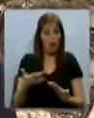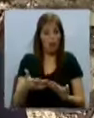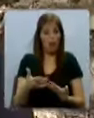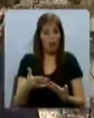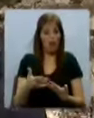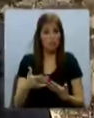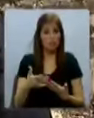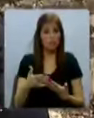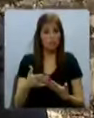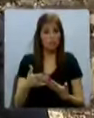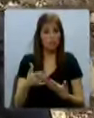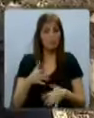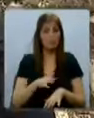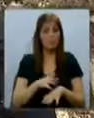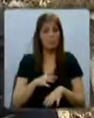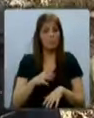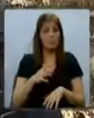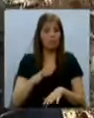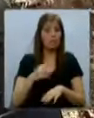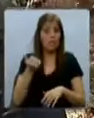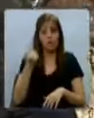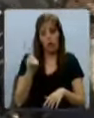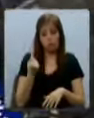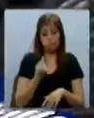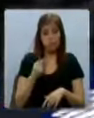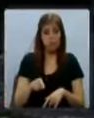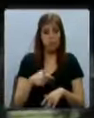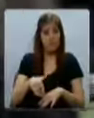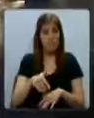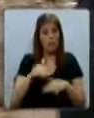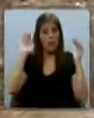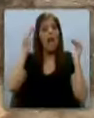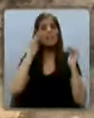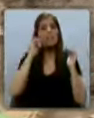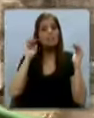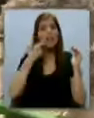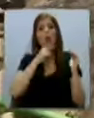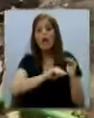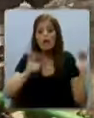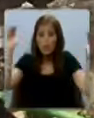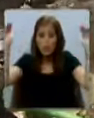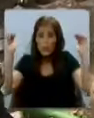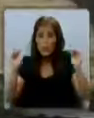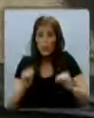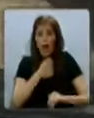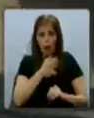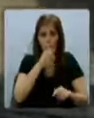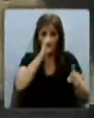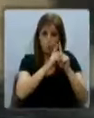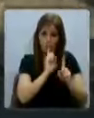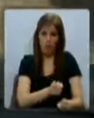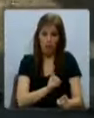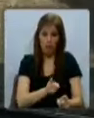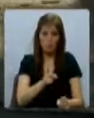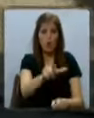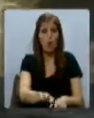pela ordem das operações, vão ser utilizadas ali para diminuir o caudal do rio. É esse o objetivo. A zona fica